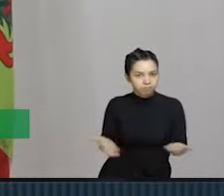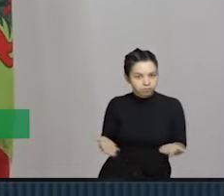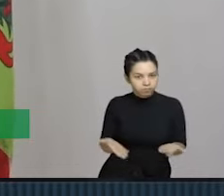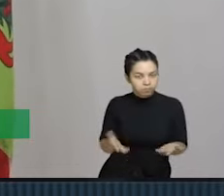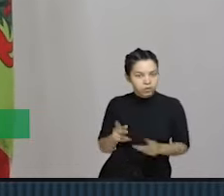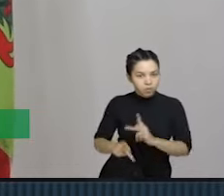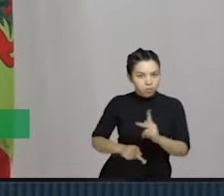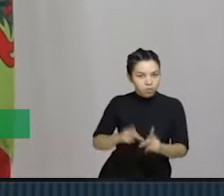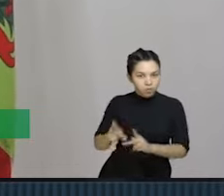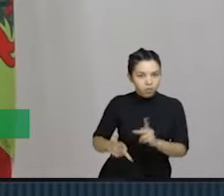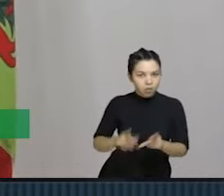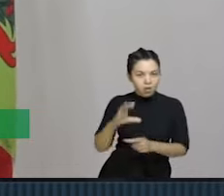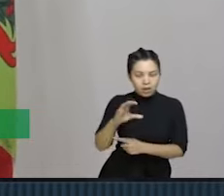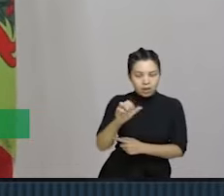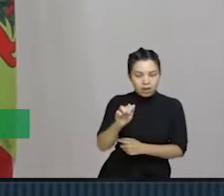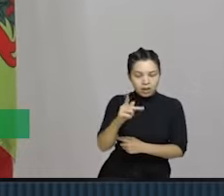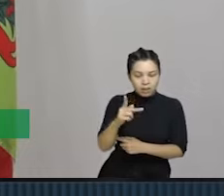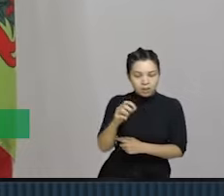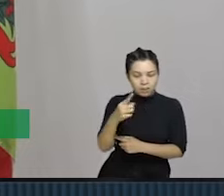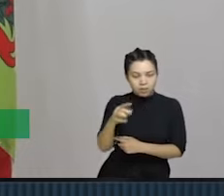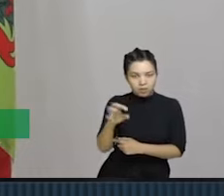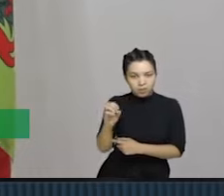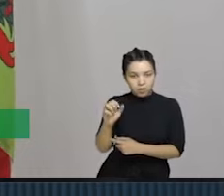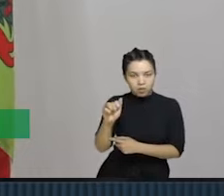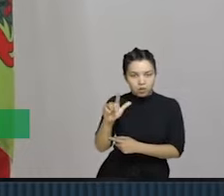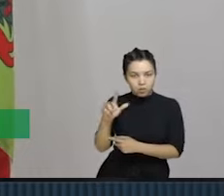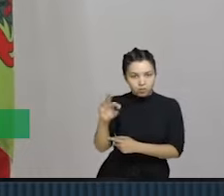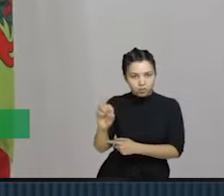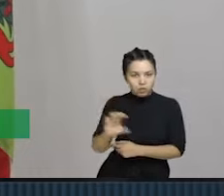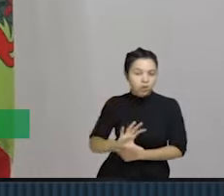de Capão Alto. Nós tivemos um feminicídio